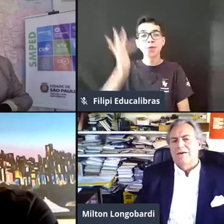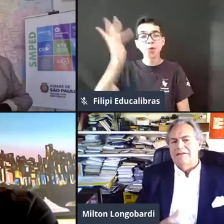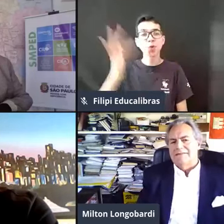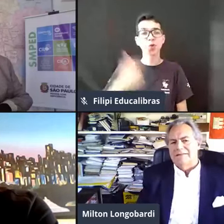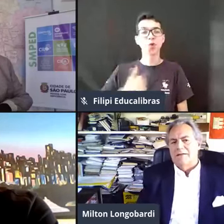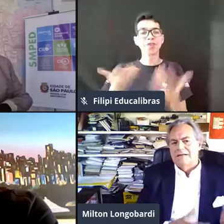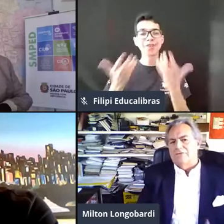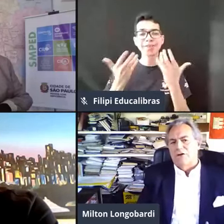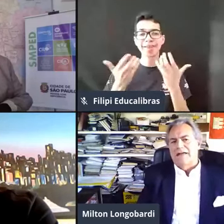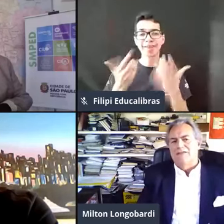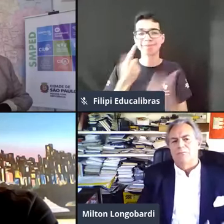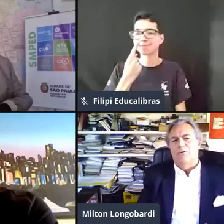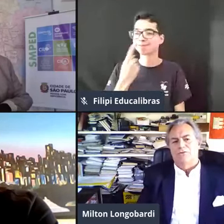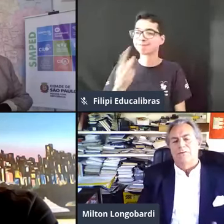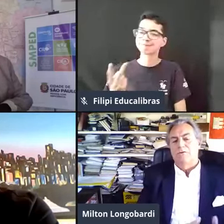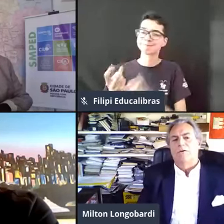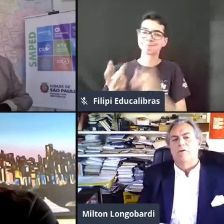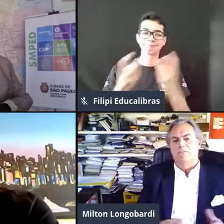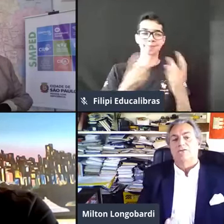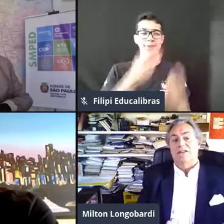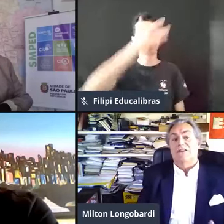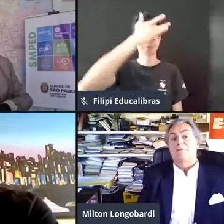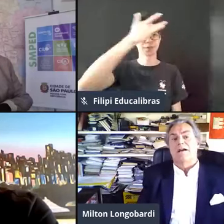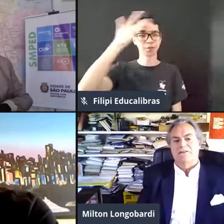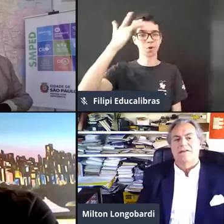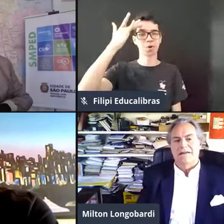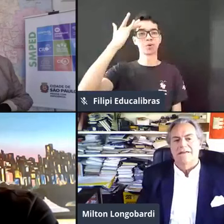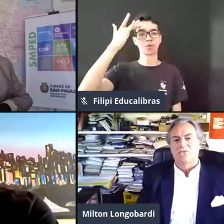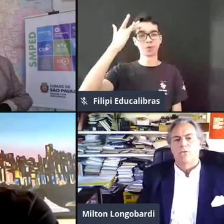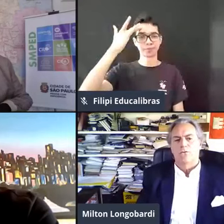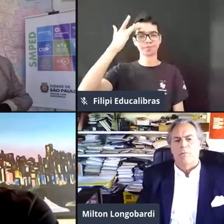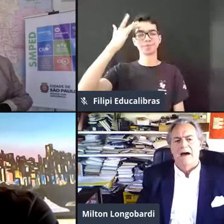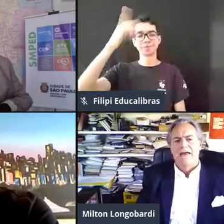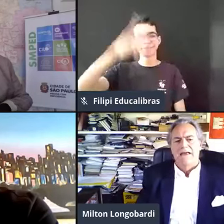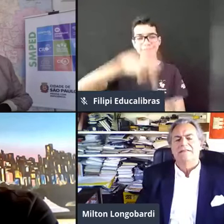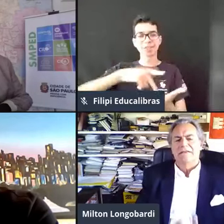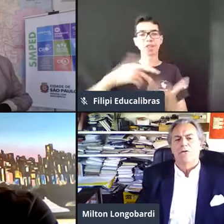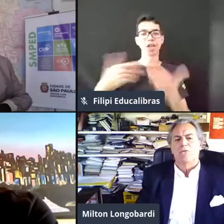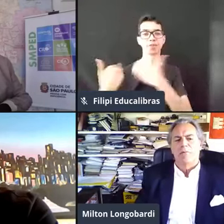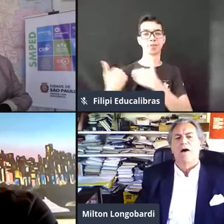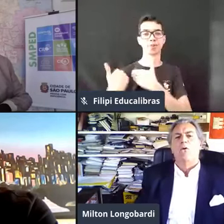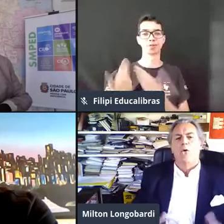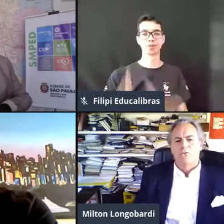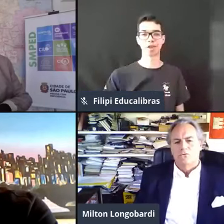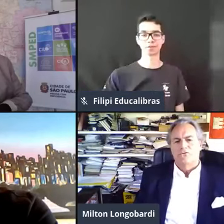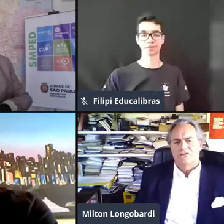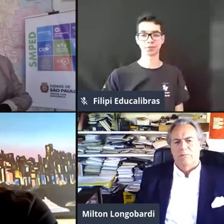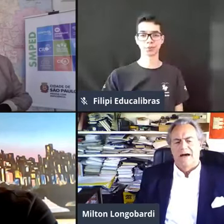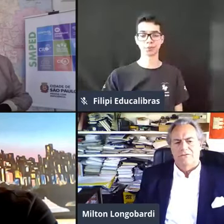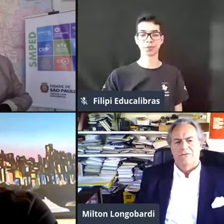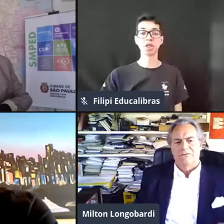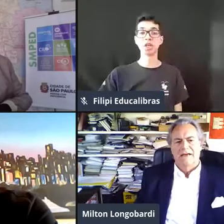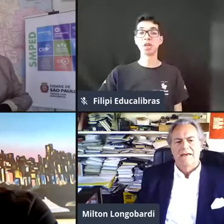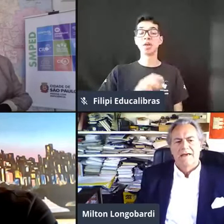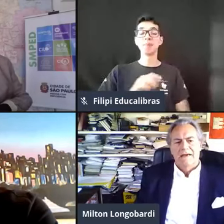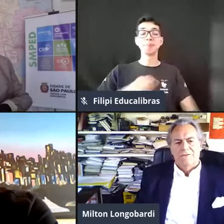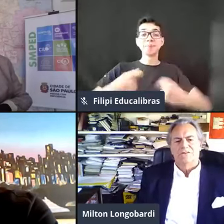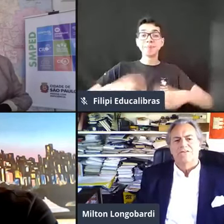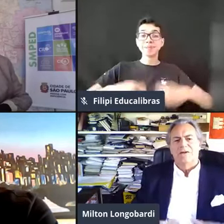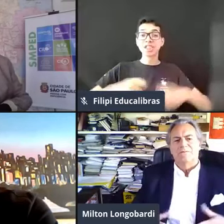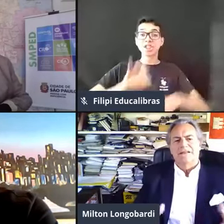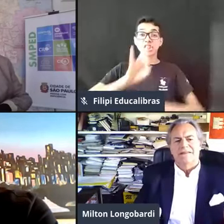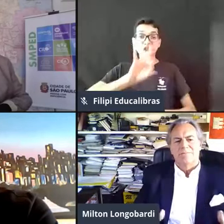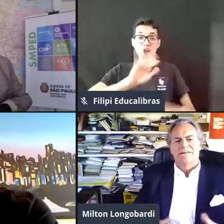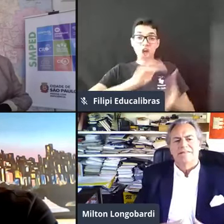postos que não exatamente só aqueles postos pelo qual que você já imagina que eles vão ocupar. Eles têm que ocupar outros espaços, né?